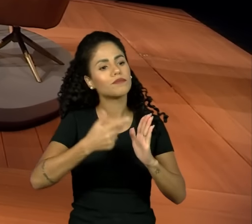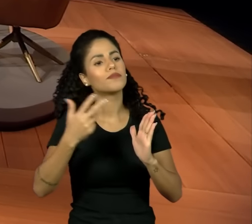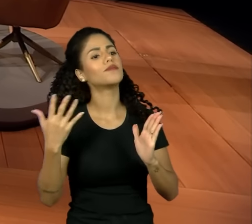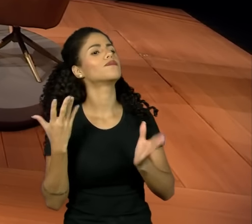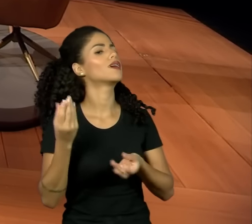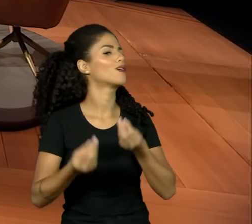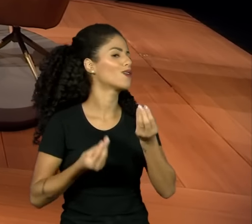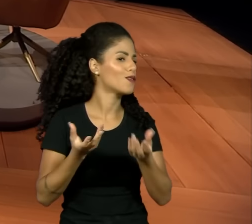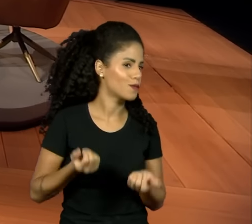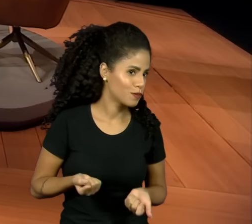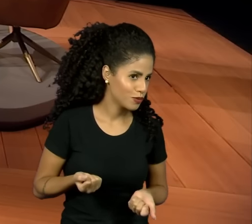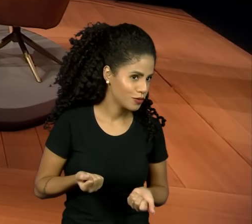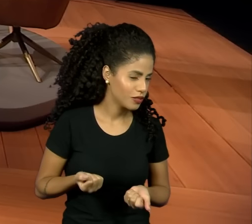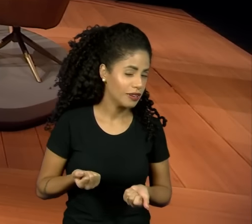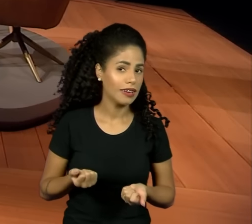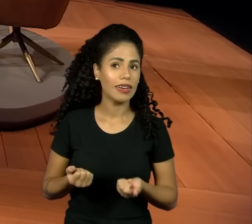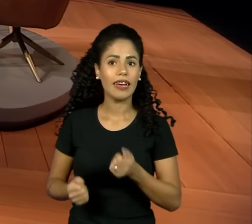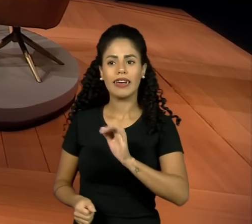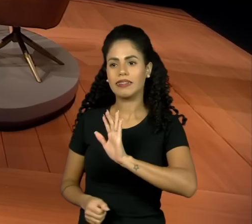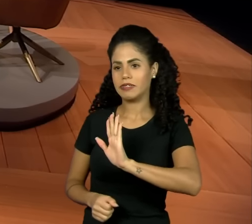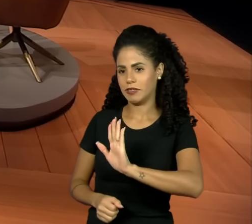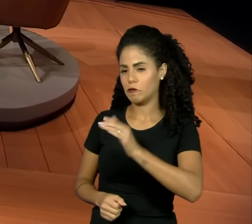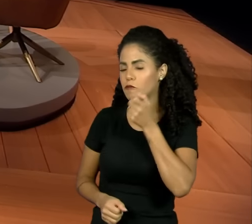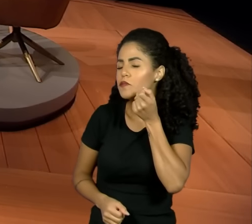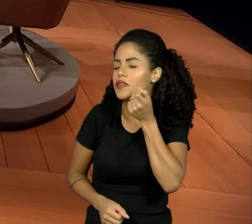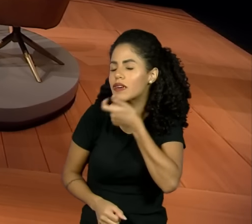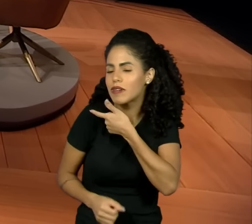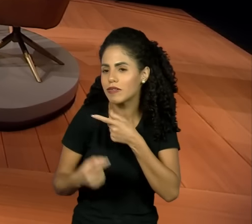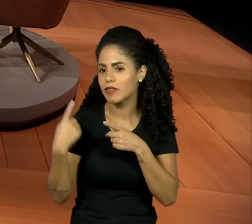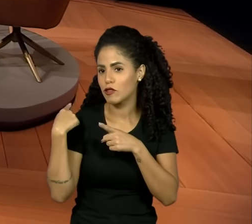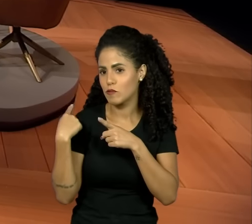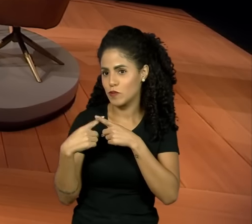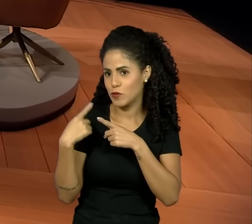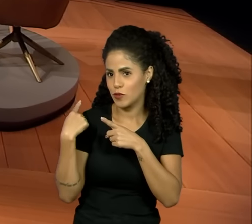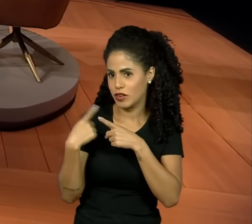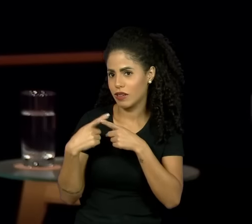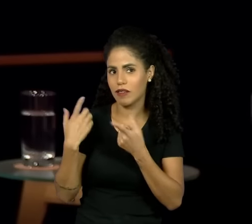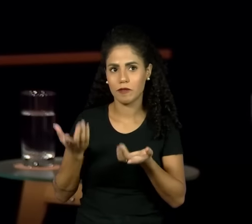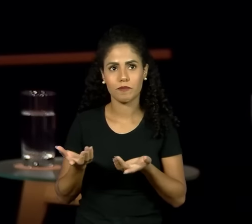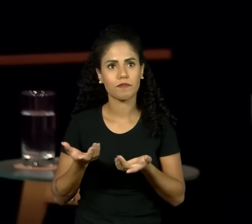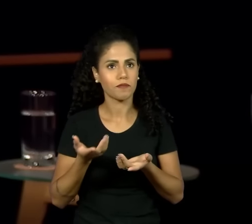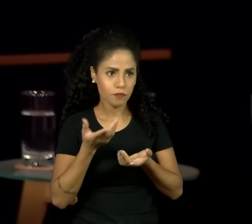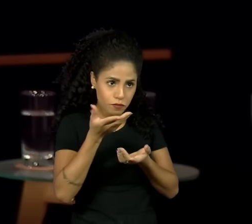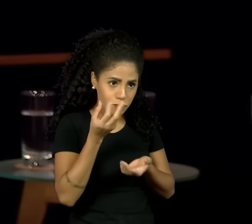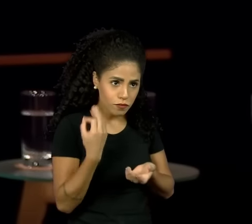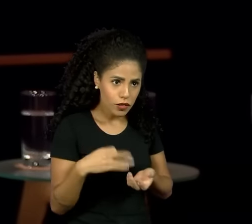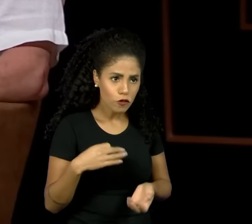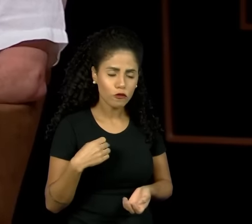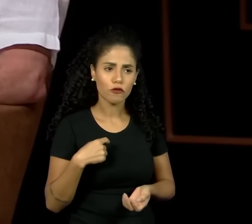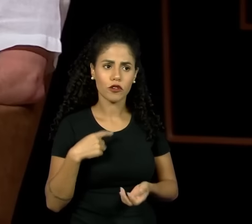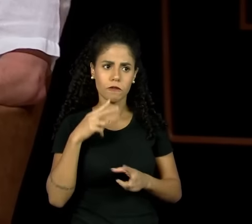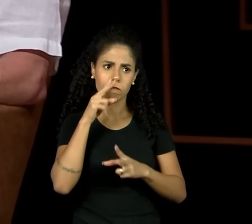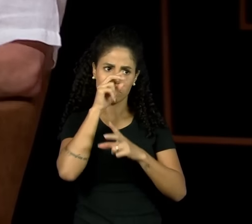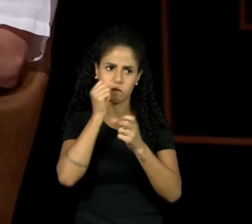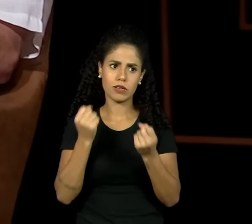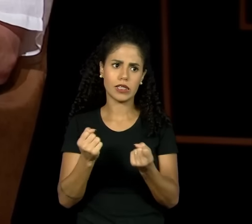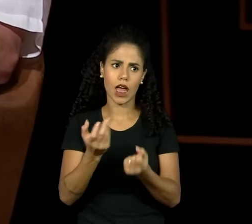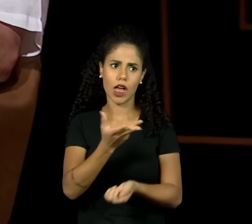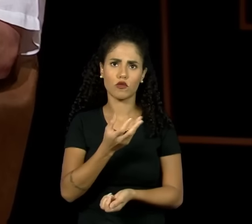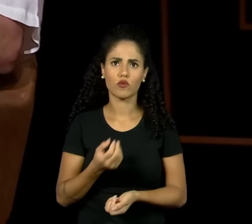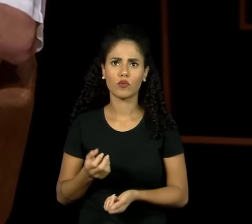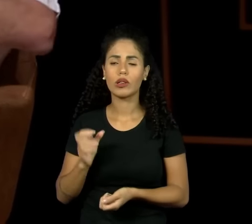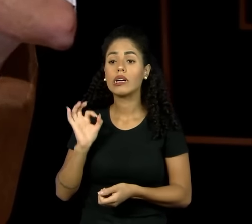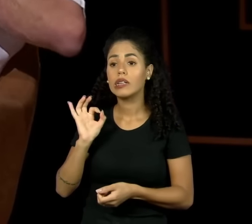assim não barrela foi muito engraçado porque eu já quia fazer labte né Muito forte é eu fazia o